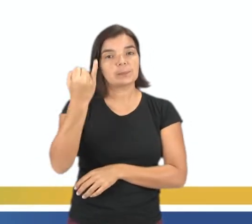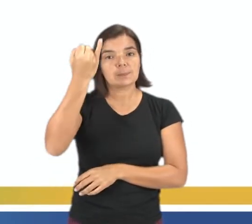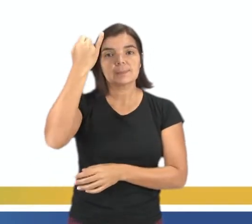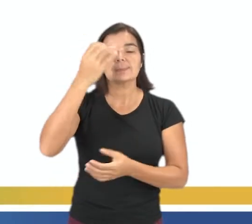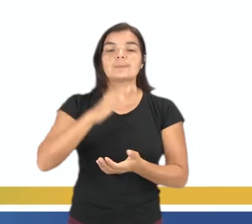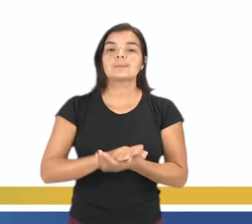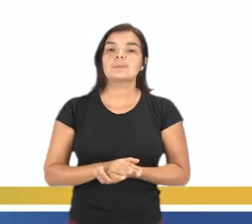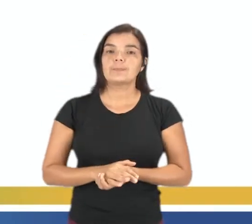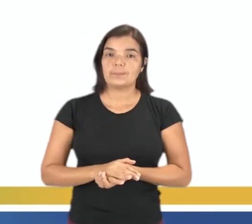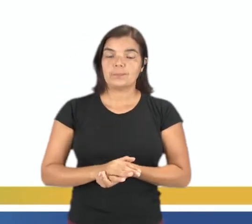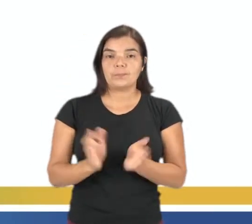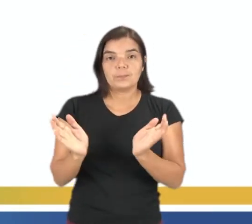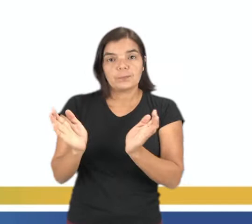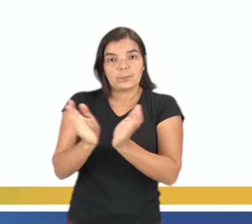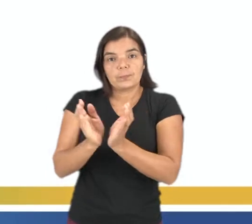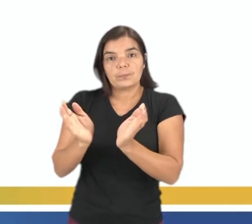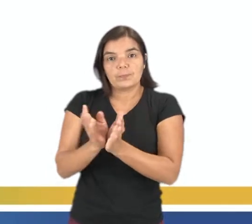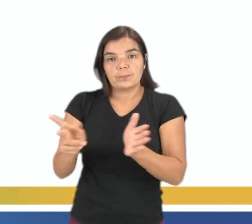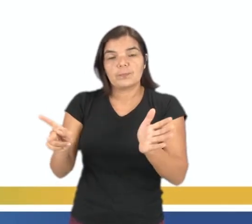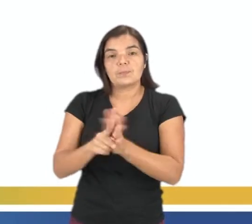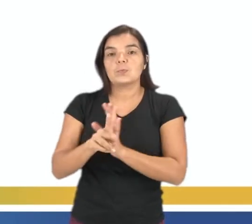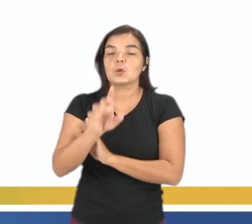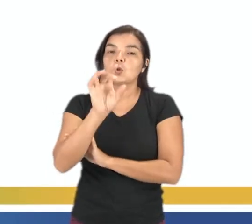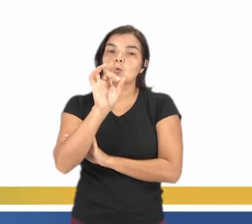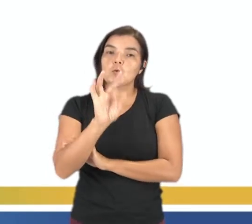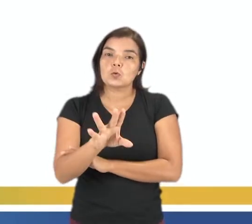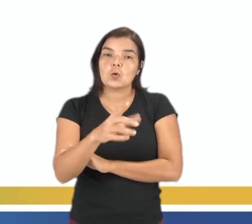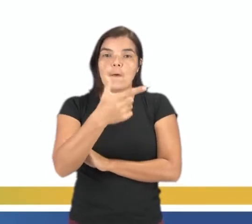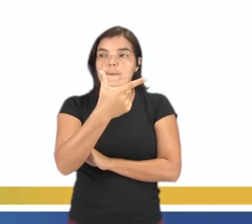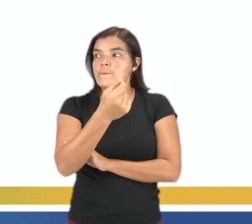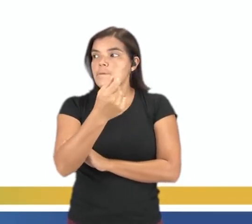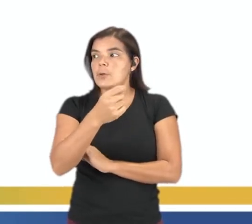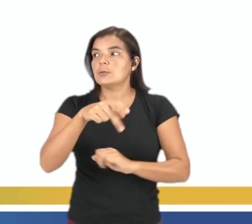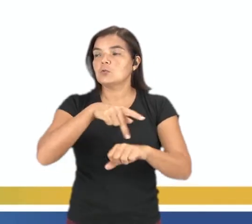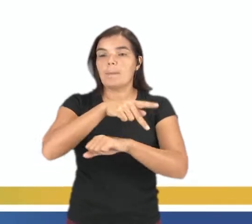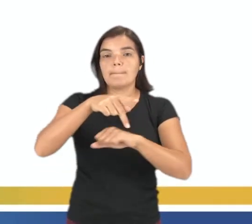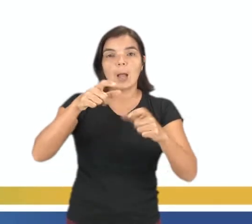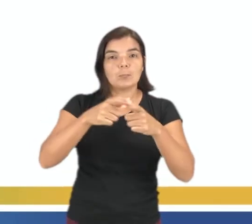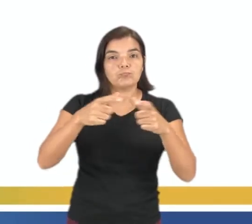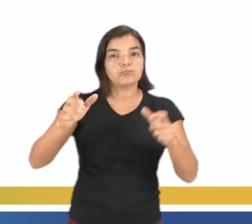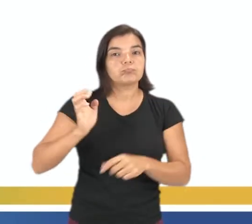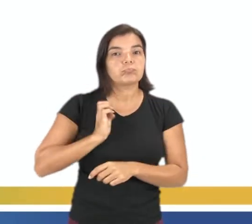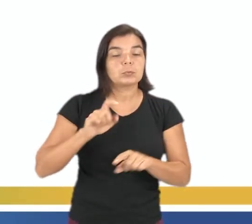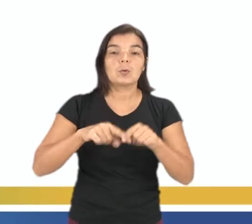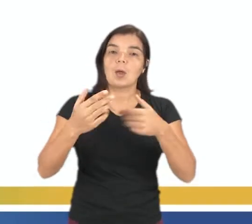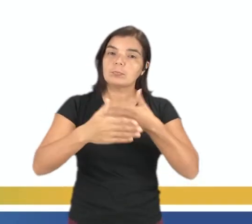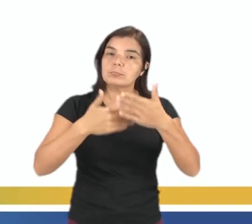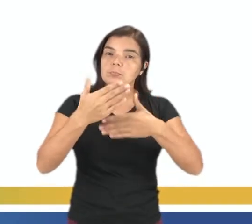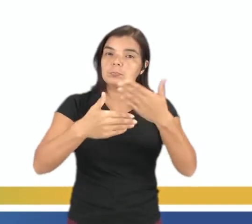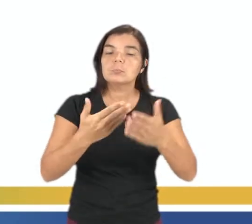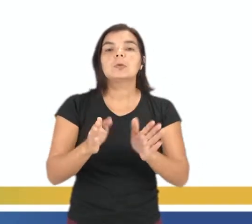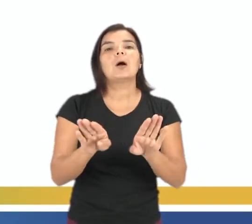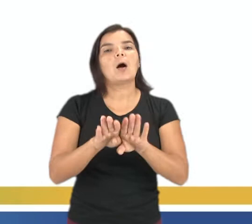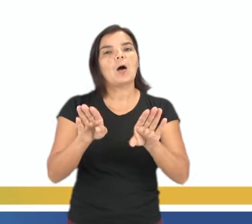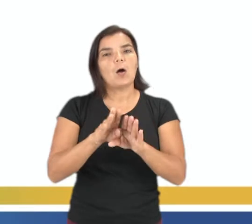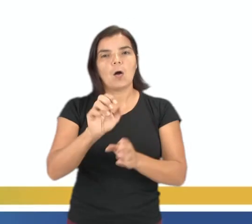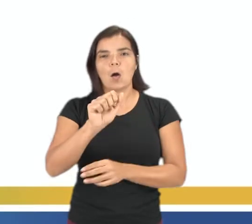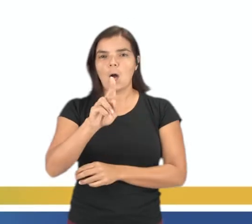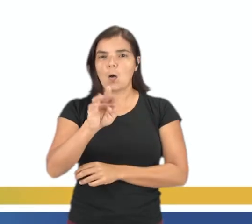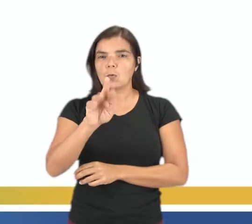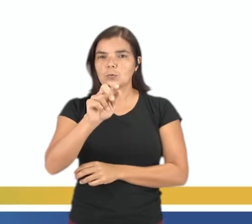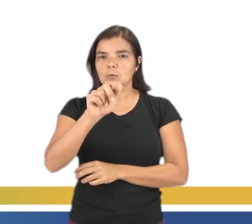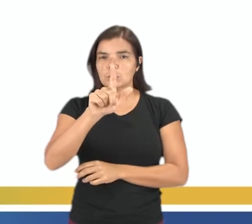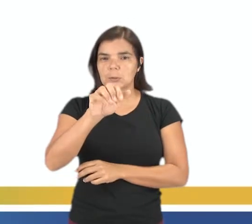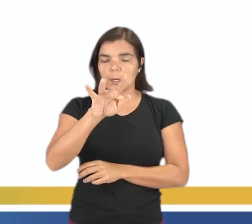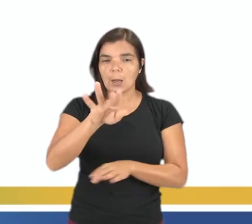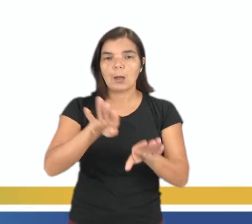importante nesse grupo que faz parte apenas os 20 países mais ricos do mundo. Na sequência, Austrália, Alemanha,